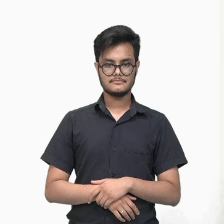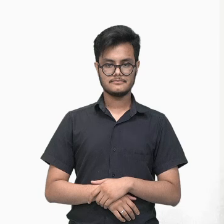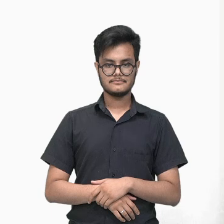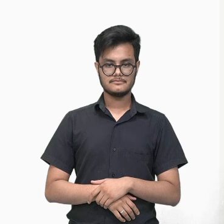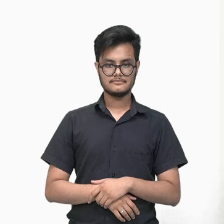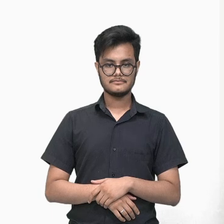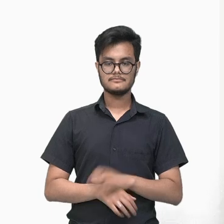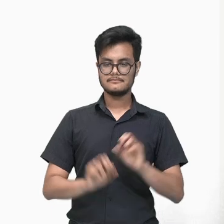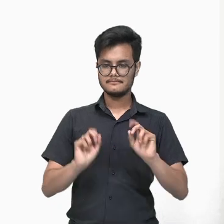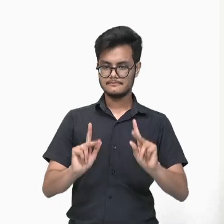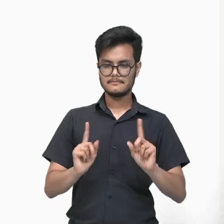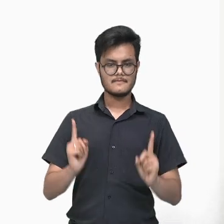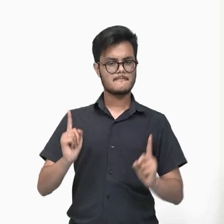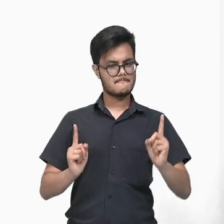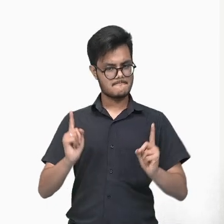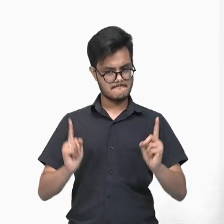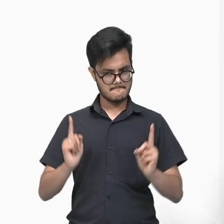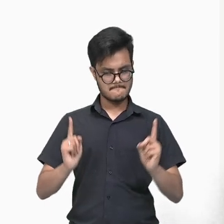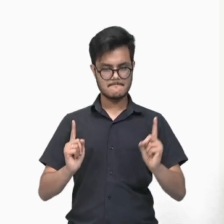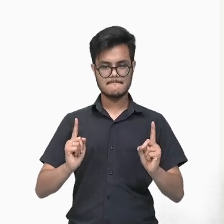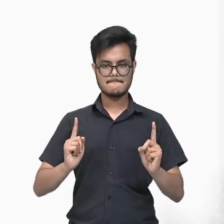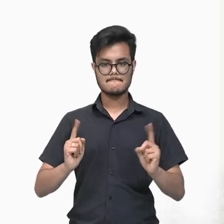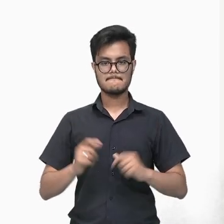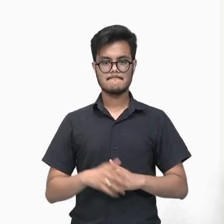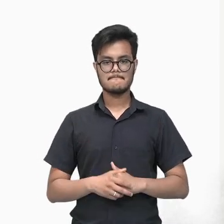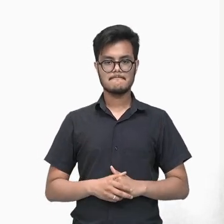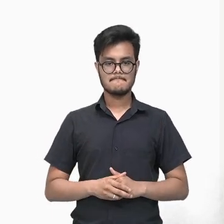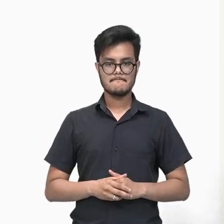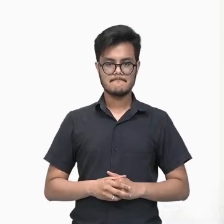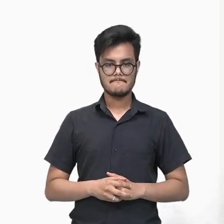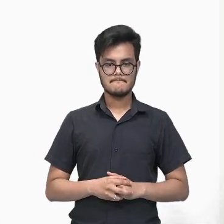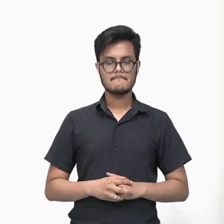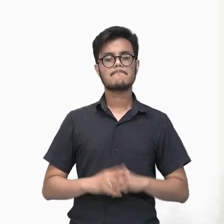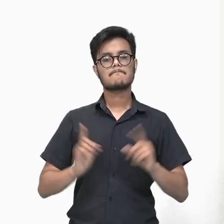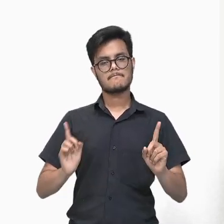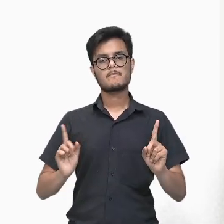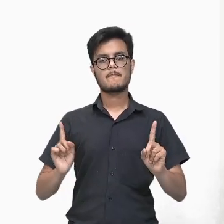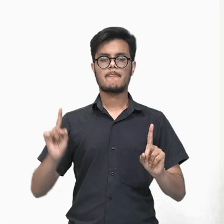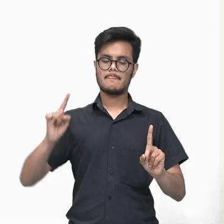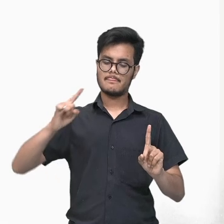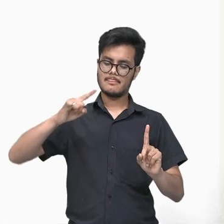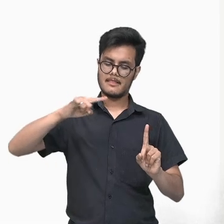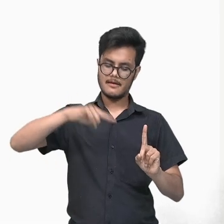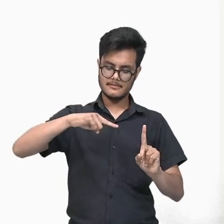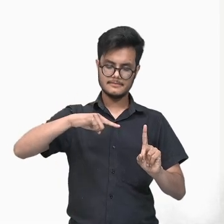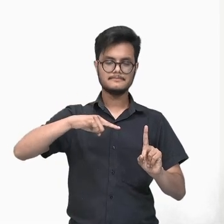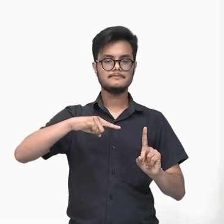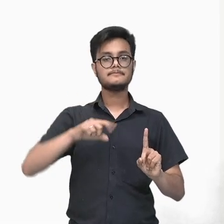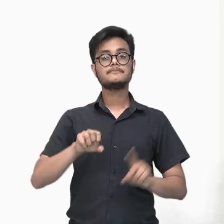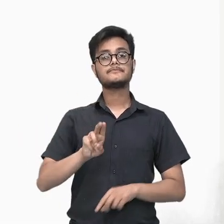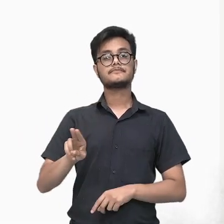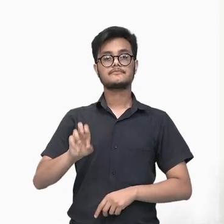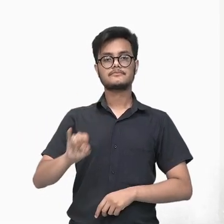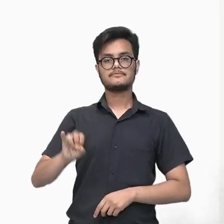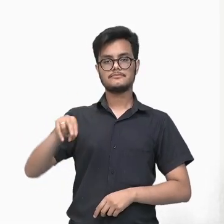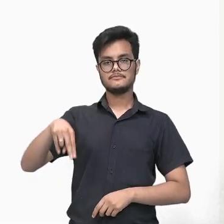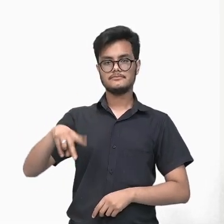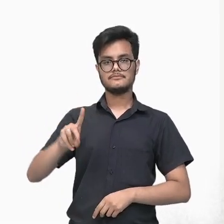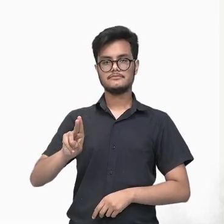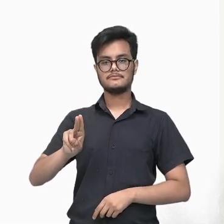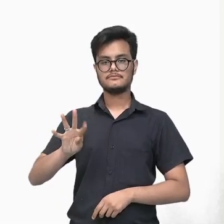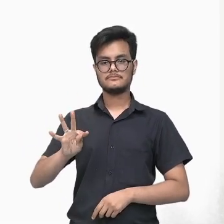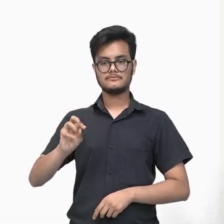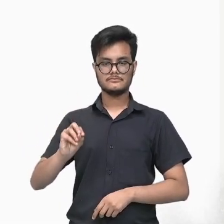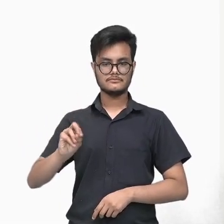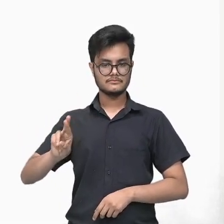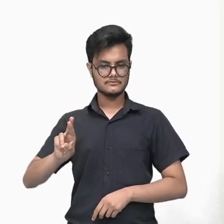corpos condutores, um eletrizado, vai ser o indutor, o eletrizado é o indutor, e o outro neutro